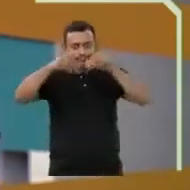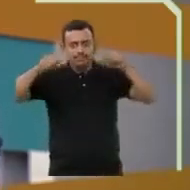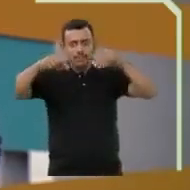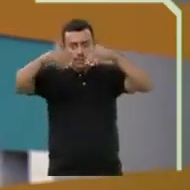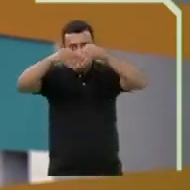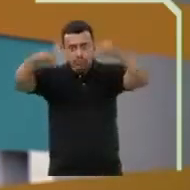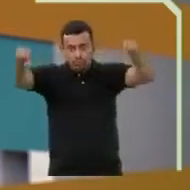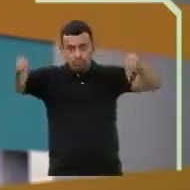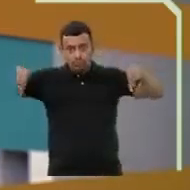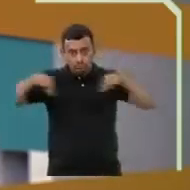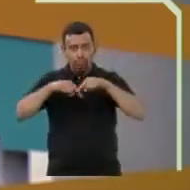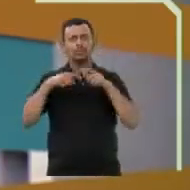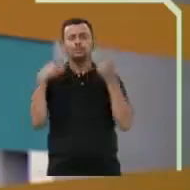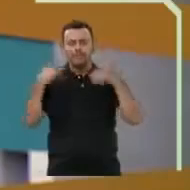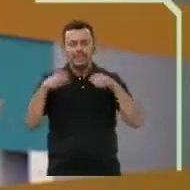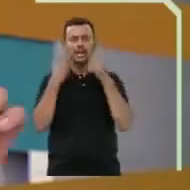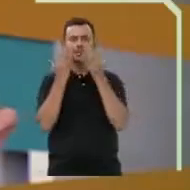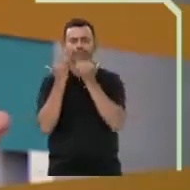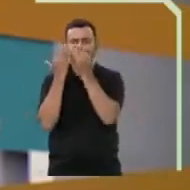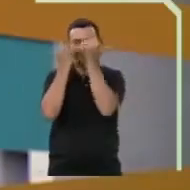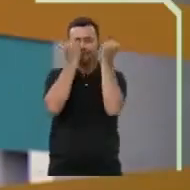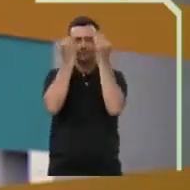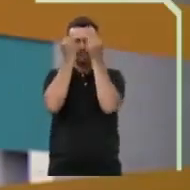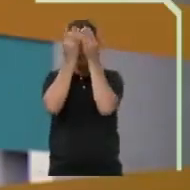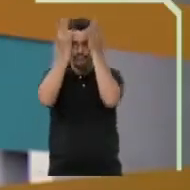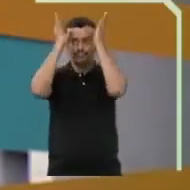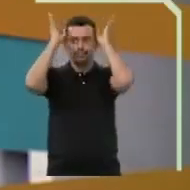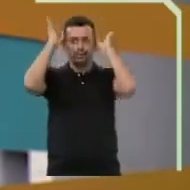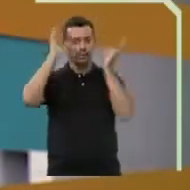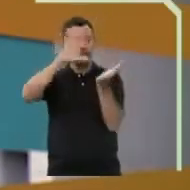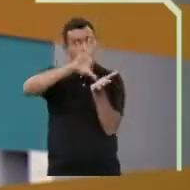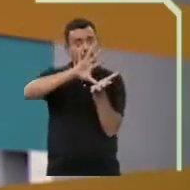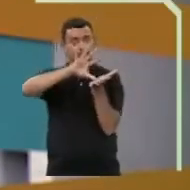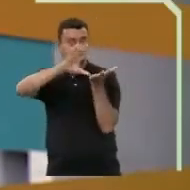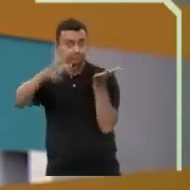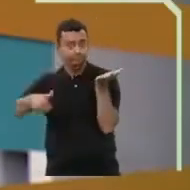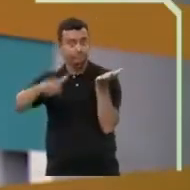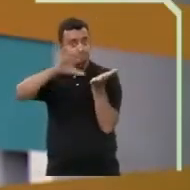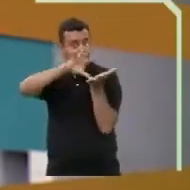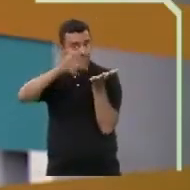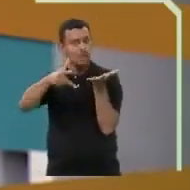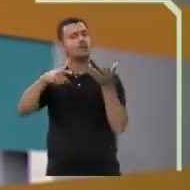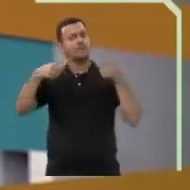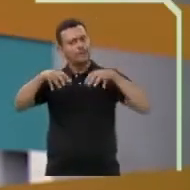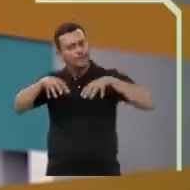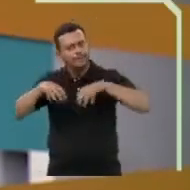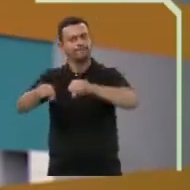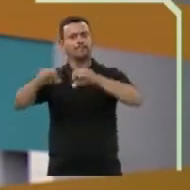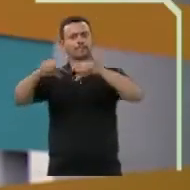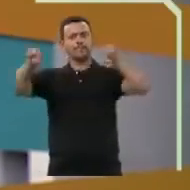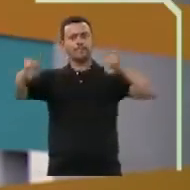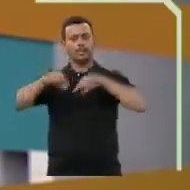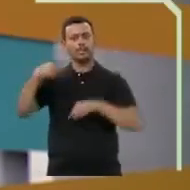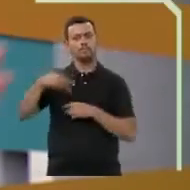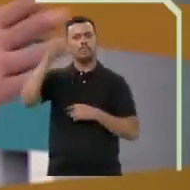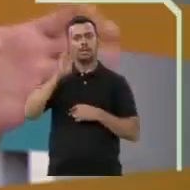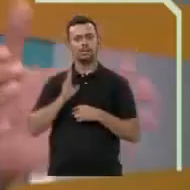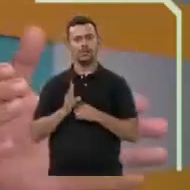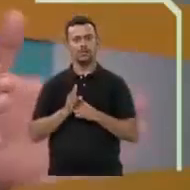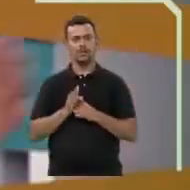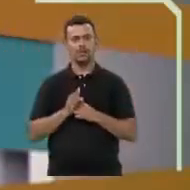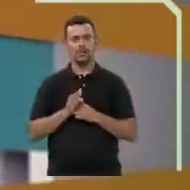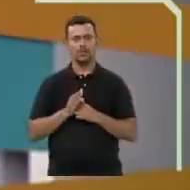e quilombolas nesse país. Não é possível mais que o Brasil aplique um modelo de desenvolvimento que só pense